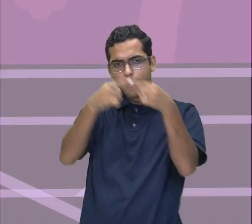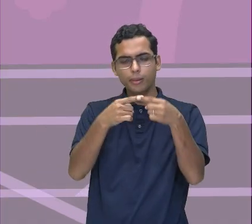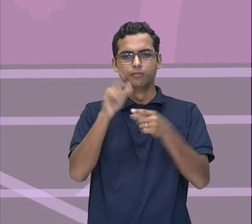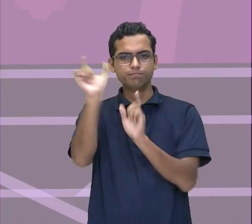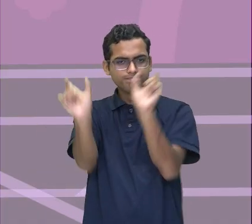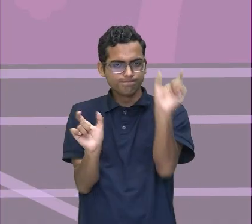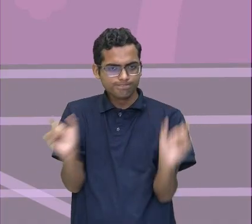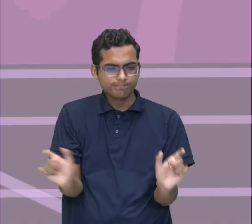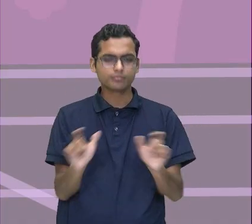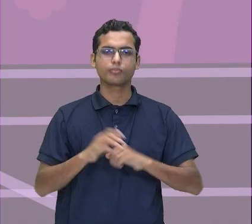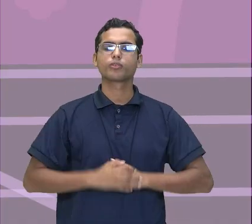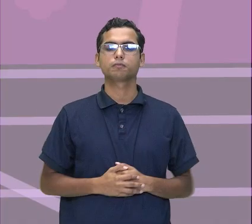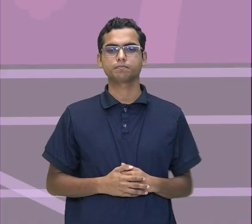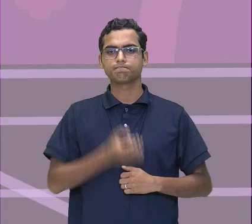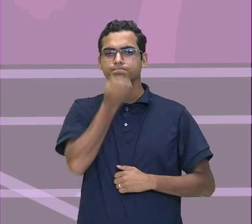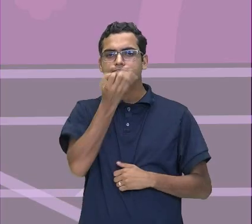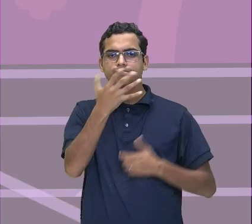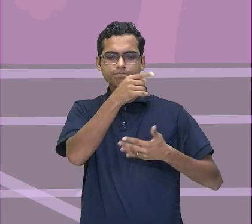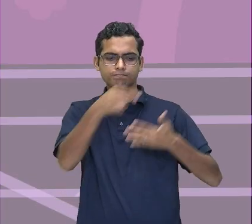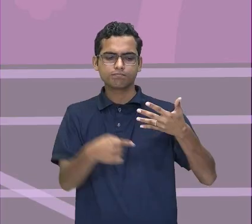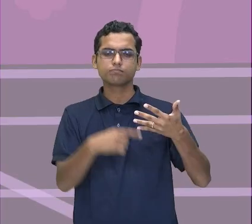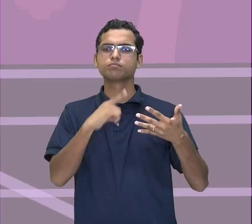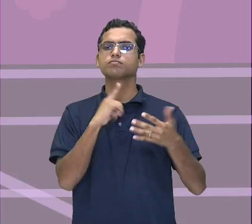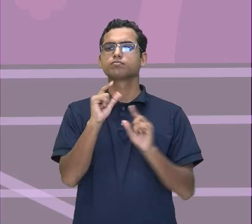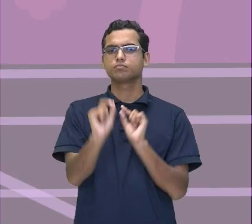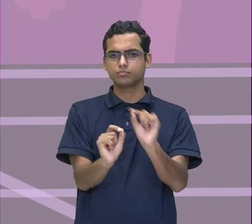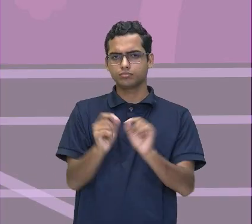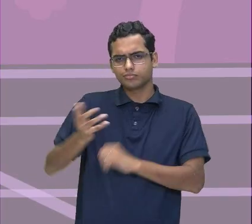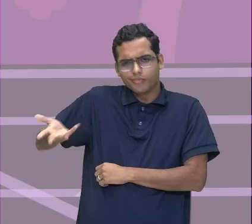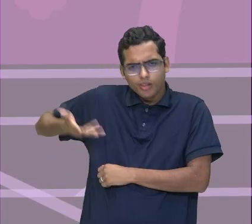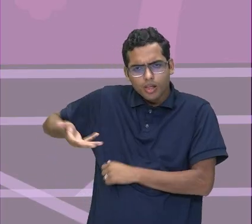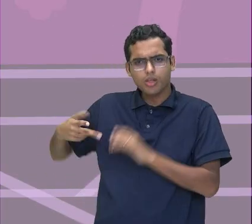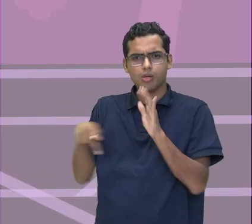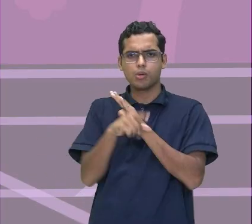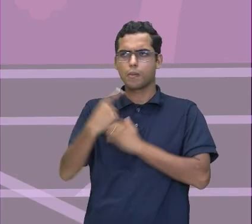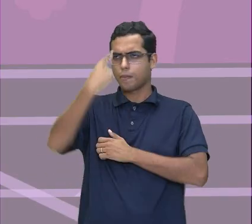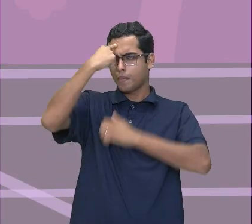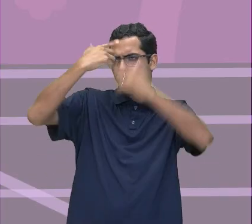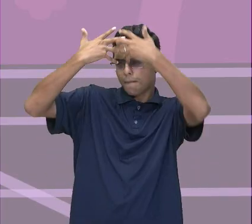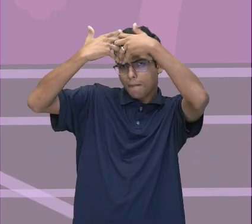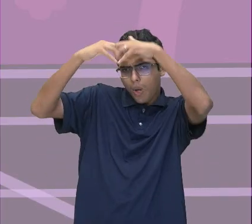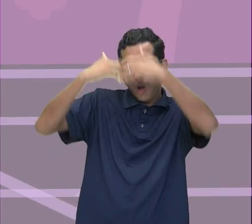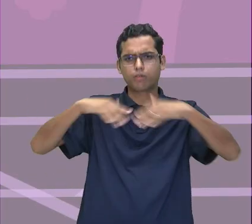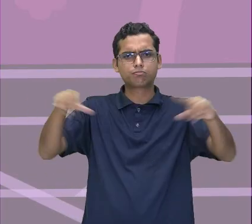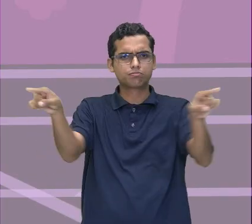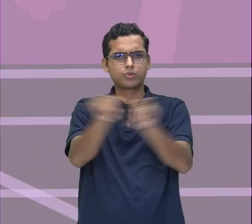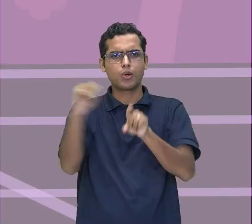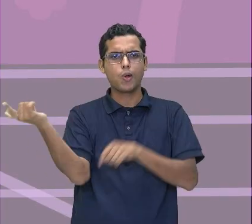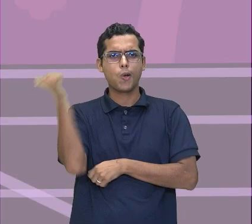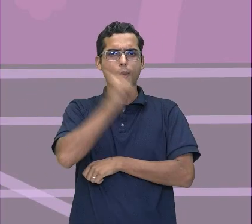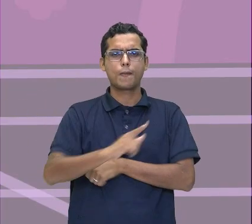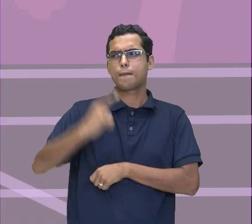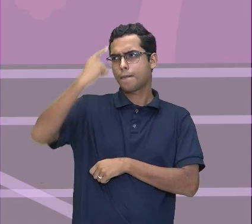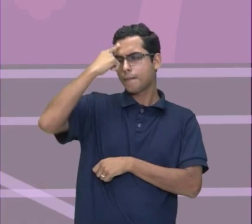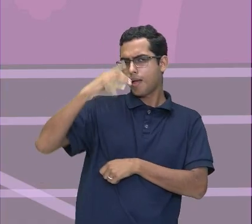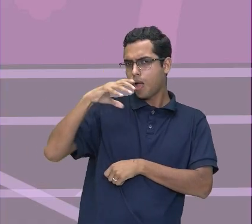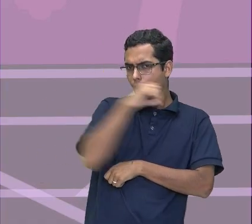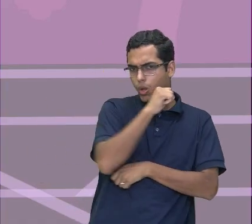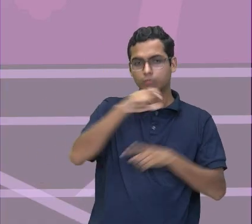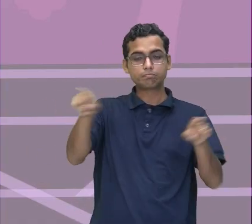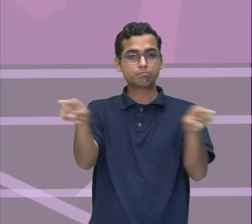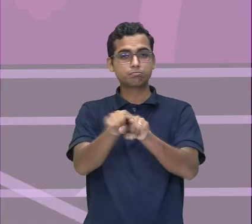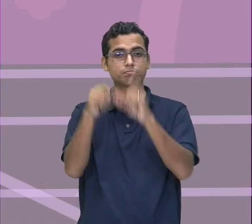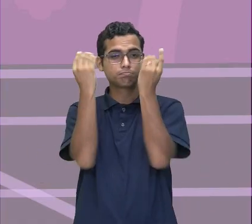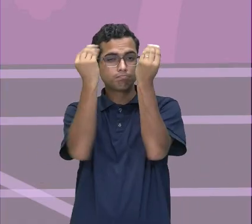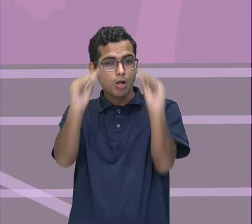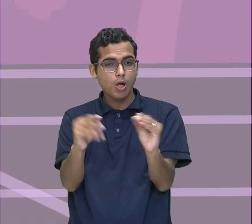benefícios, eles incluem, olha só, a agilidade mental, tá bom? A necessidade de pensar rapidamente e listar ali as